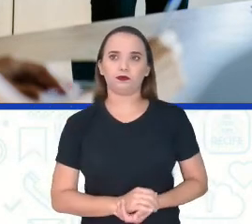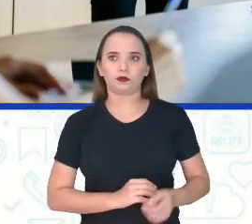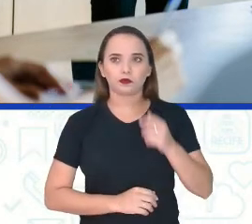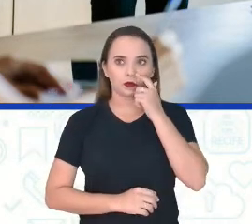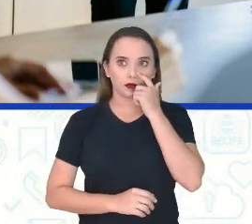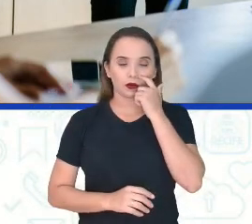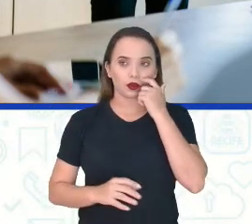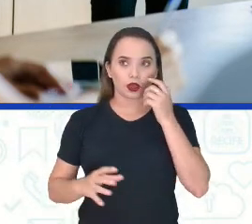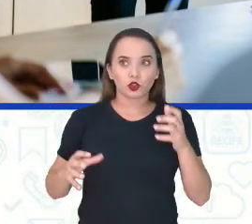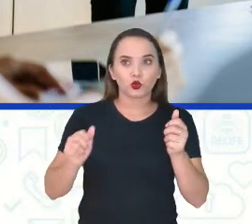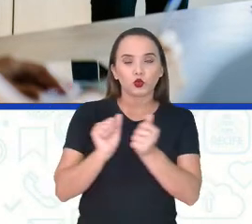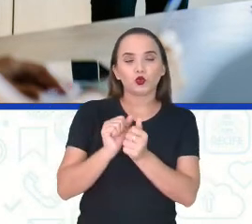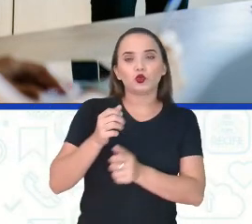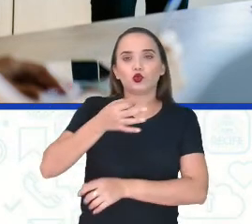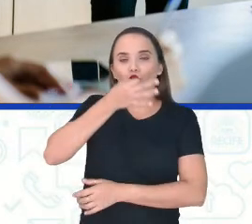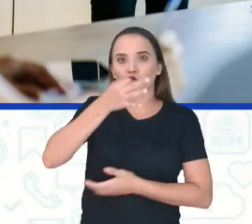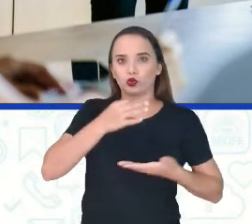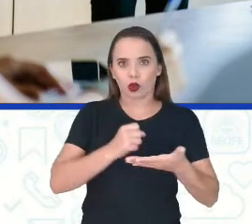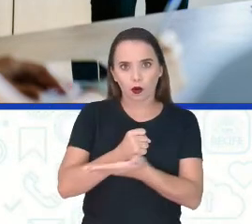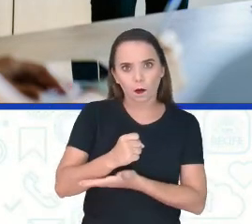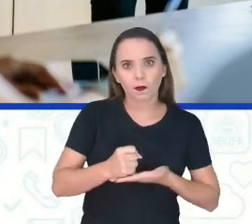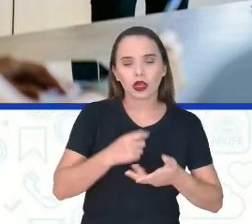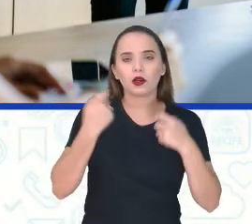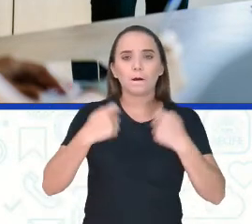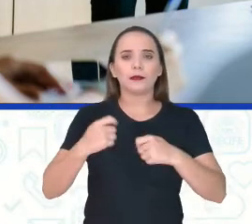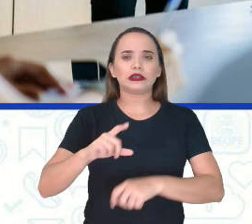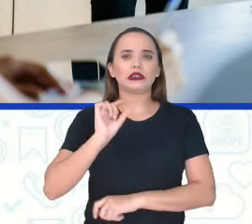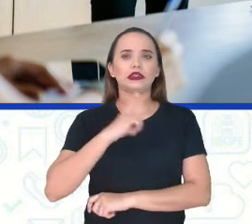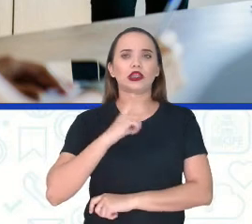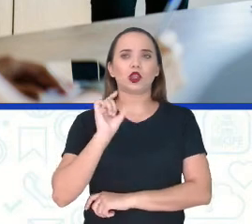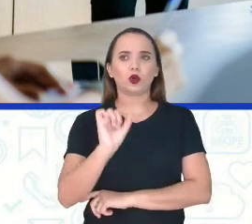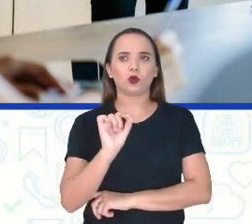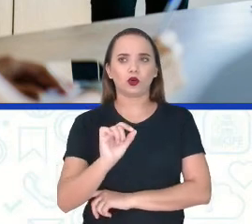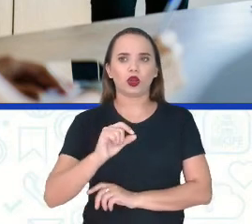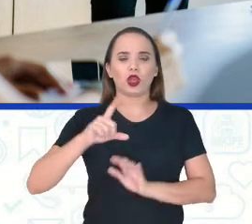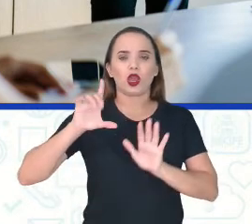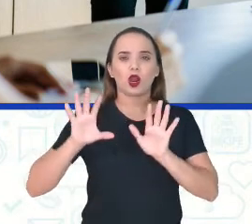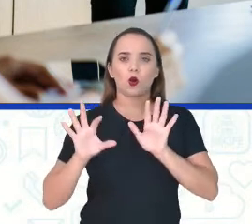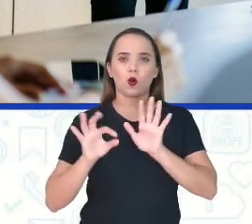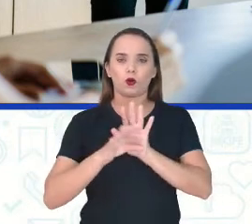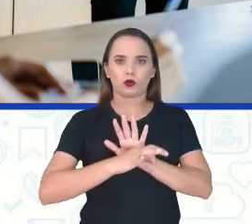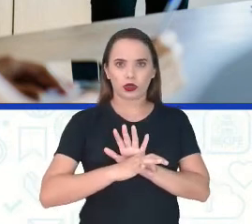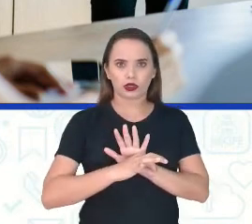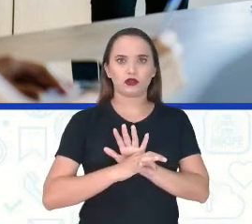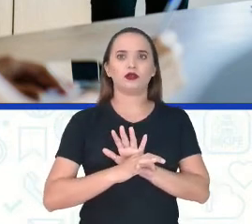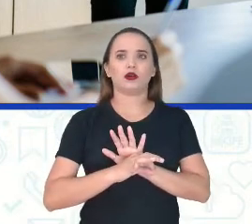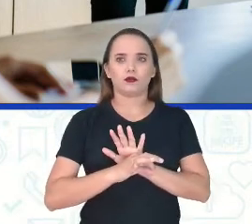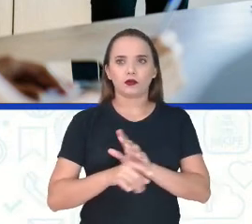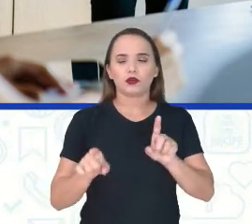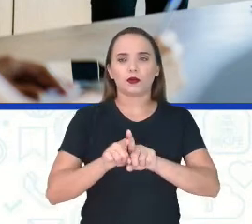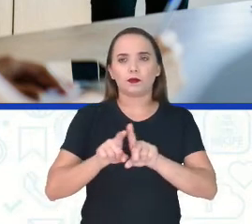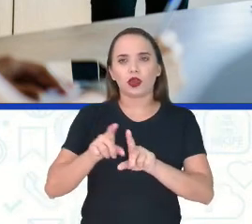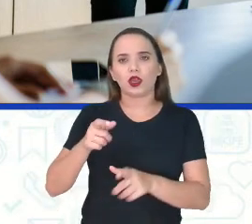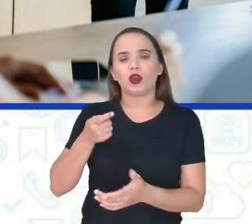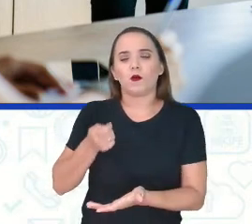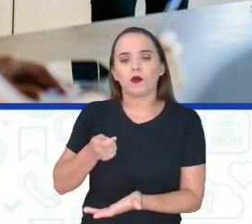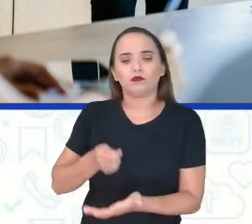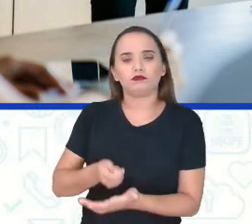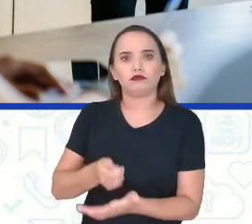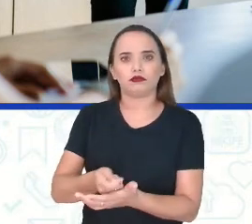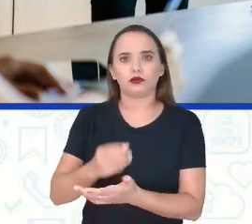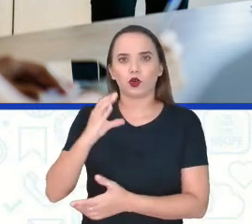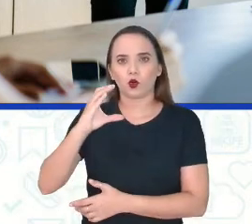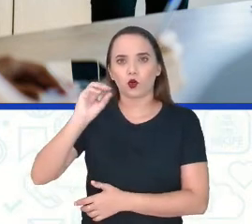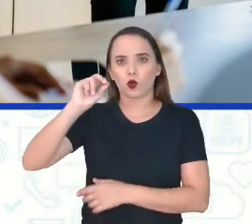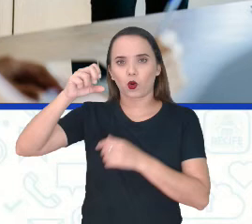seus argumentos, o locutor deve ser o quê? Coerente e consistente. Porque não basta você ter um argumento, um fato de